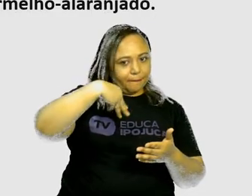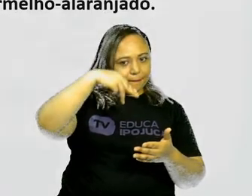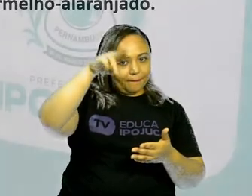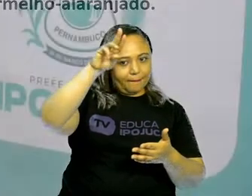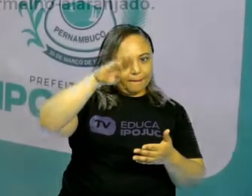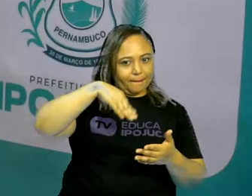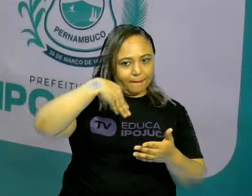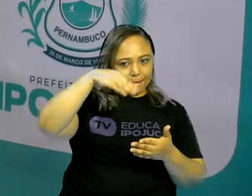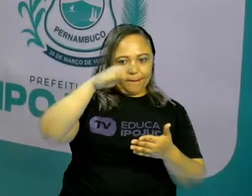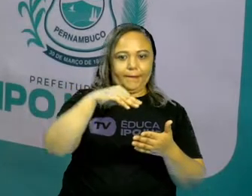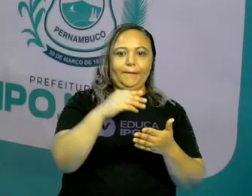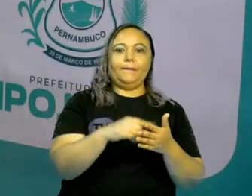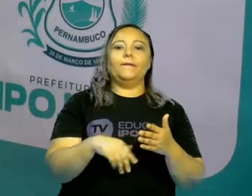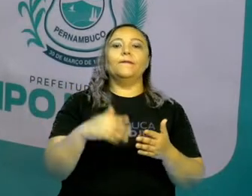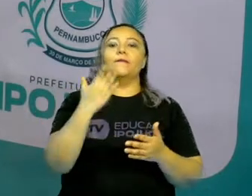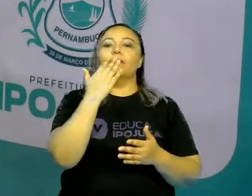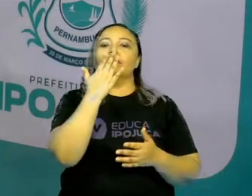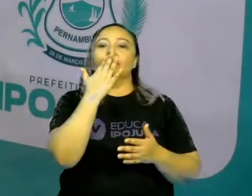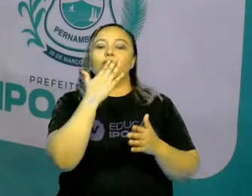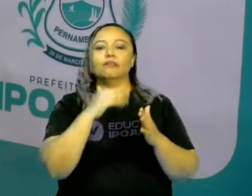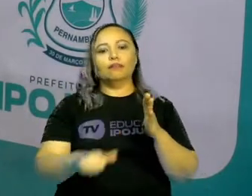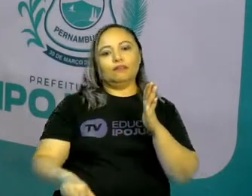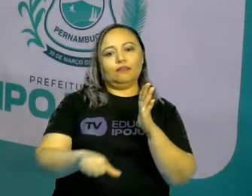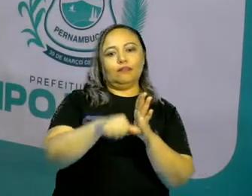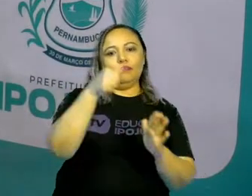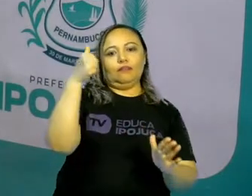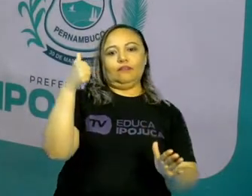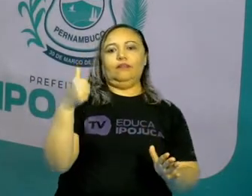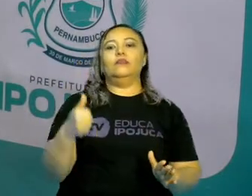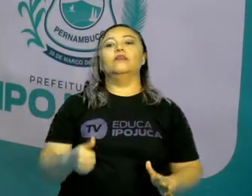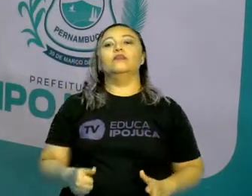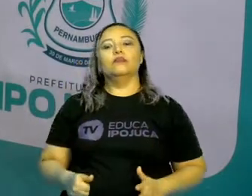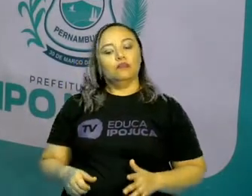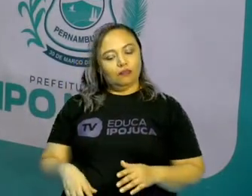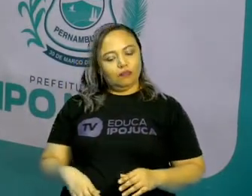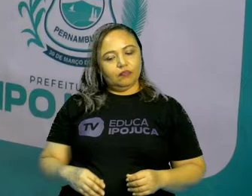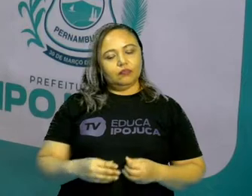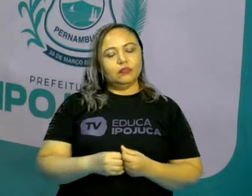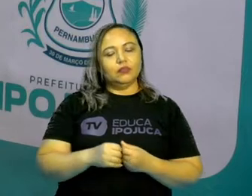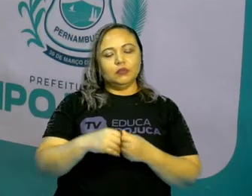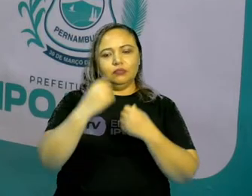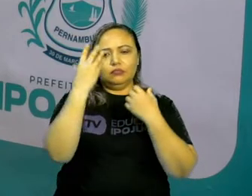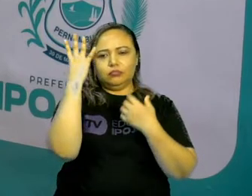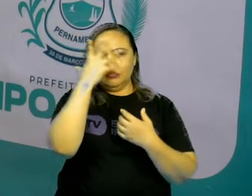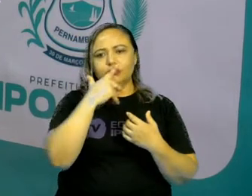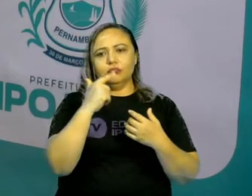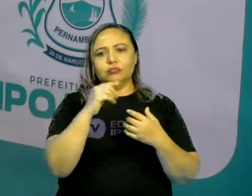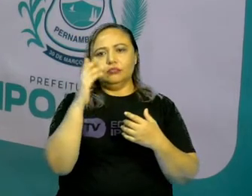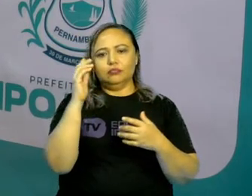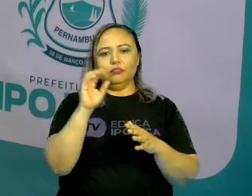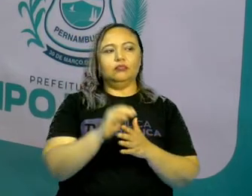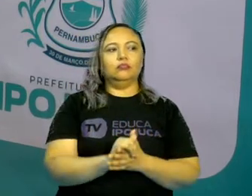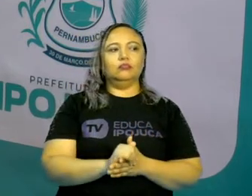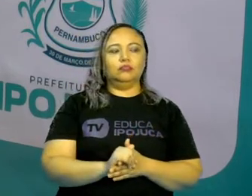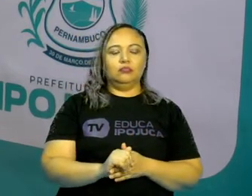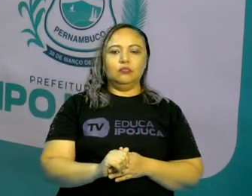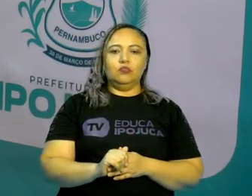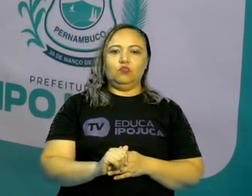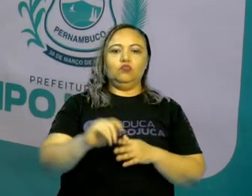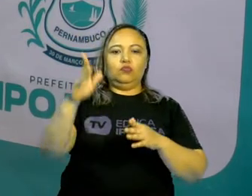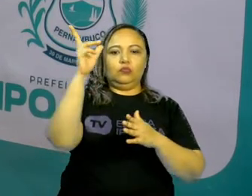um desenho bem detalhado, cheio de detalhes, cheio de coisas bonitas, assim, bem detalhado. Pode usar a